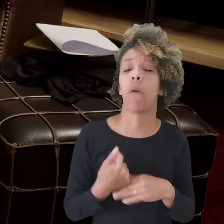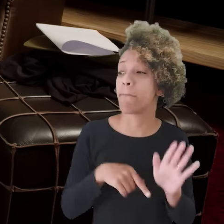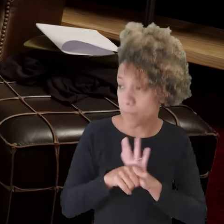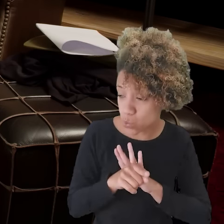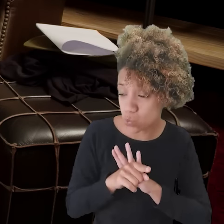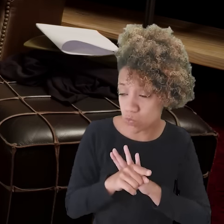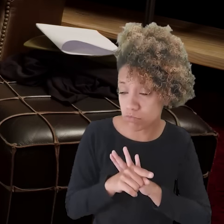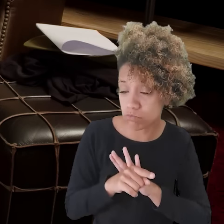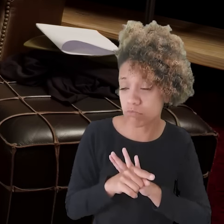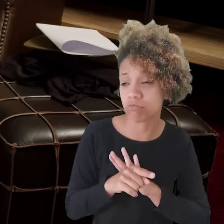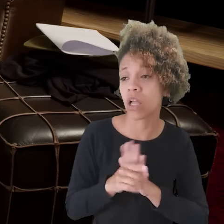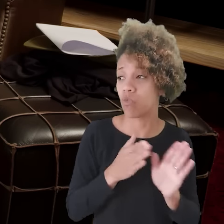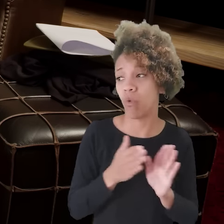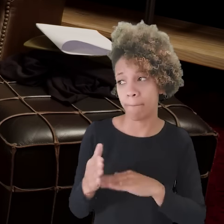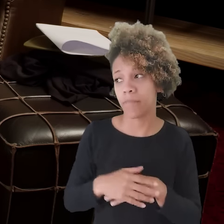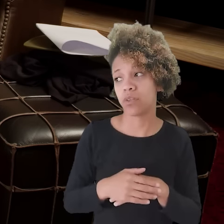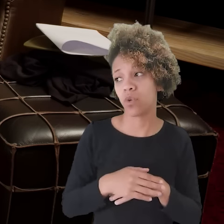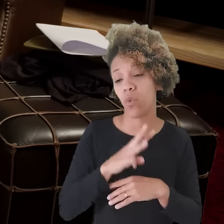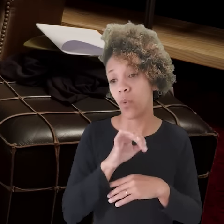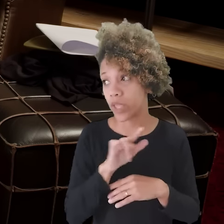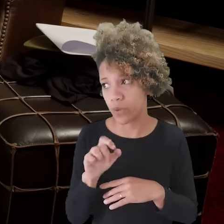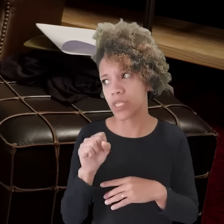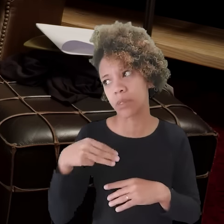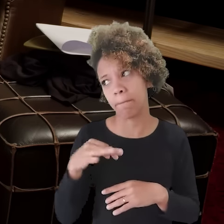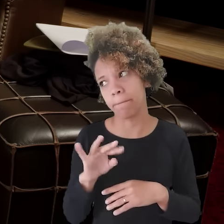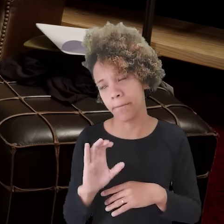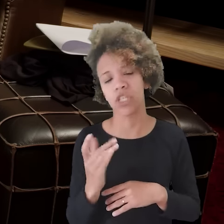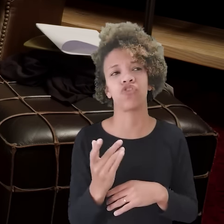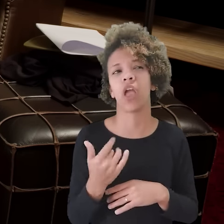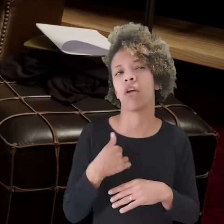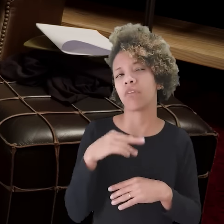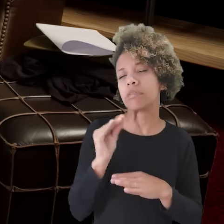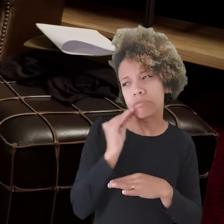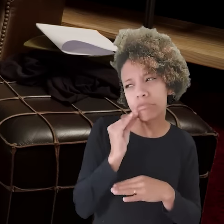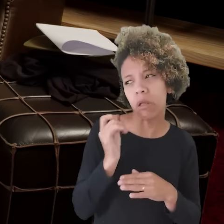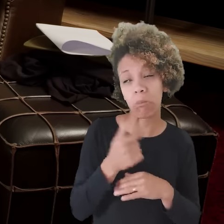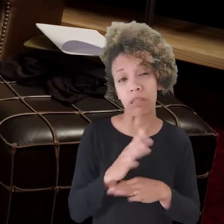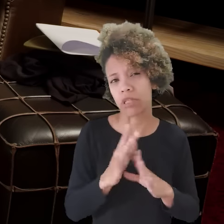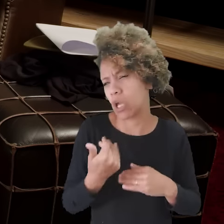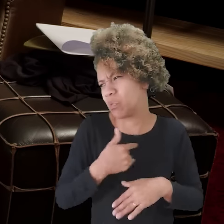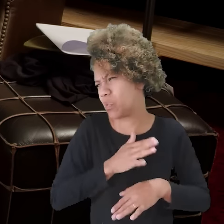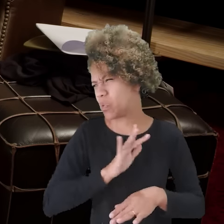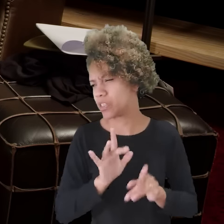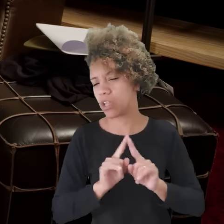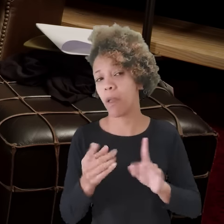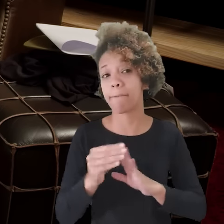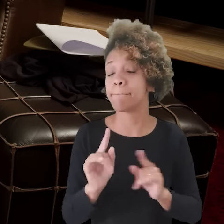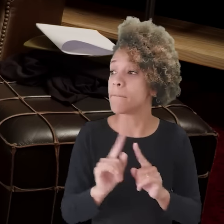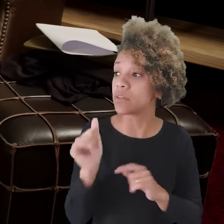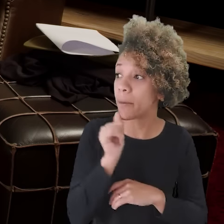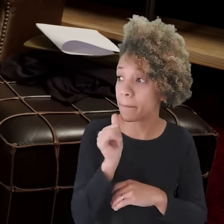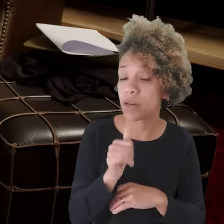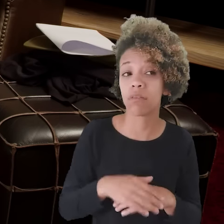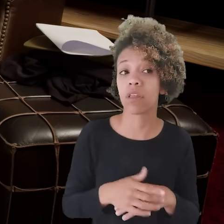uma pergunta na época do negócio do Will Smith que eu tava tentando achar umas piadas sobre aquilo que eu nem postei esse dia